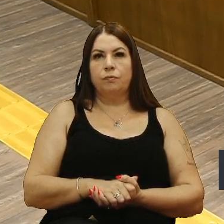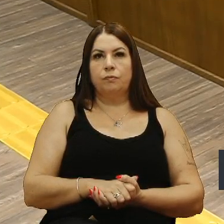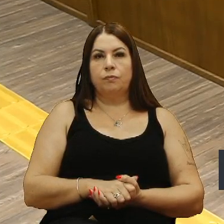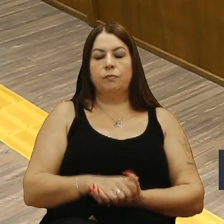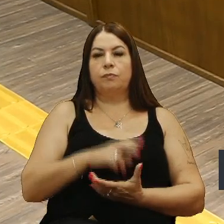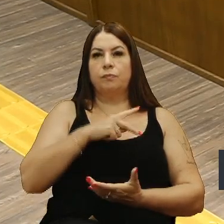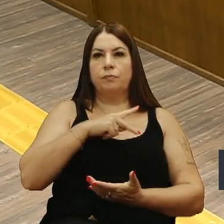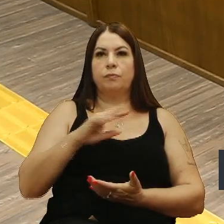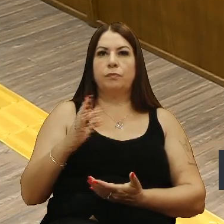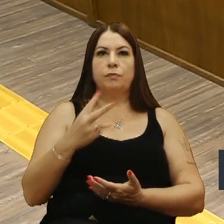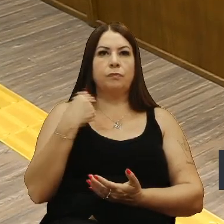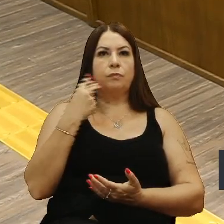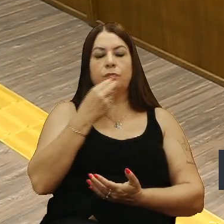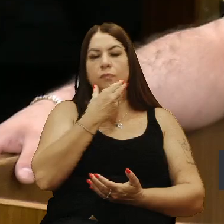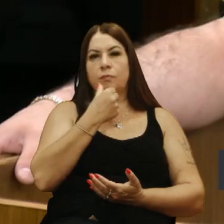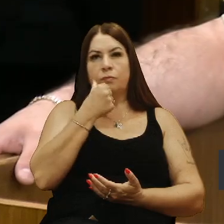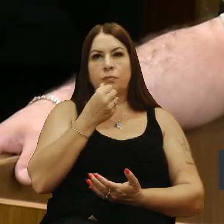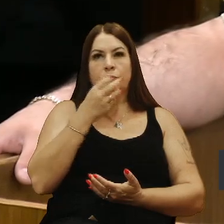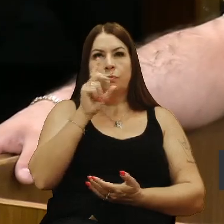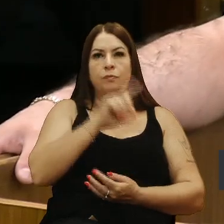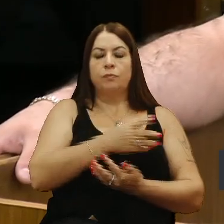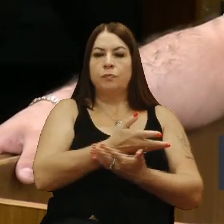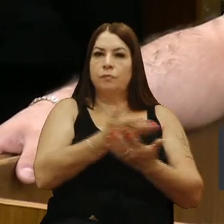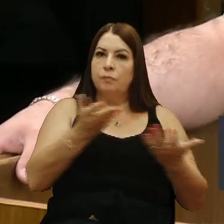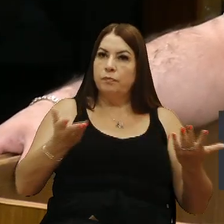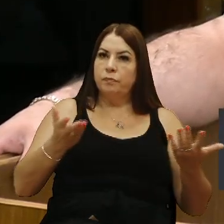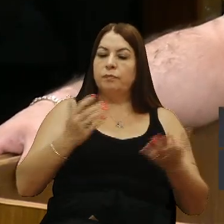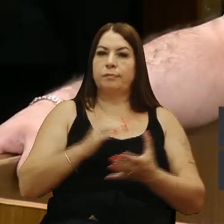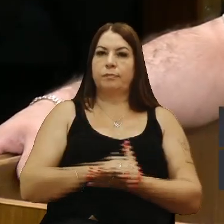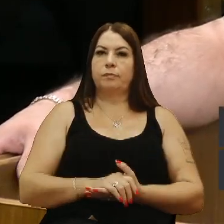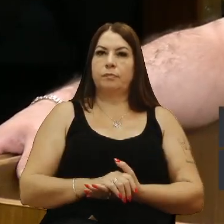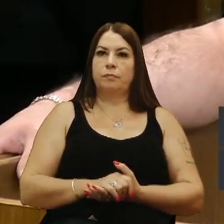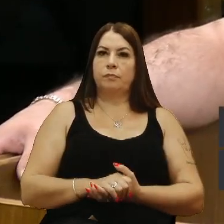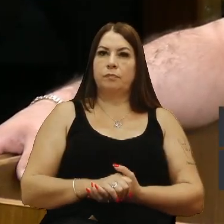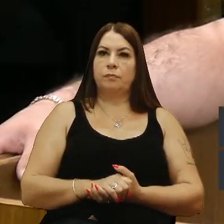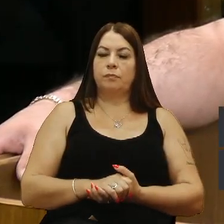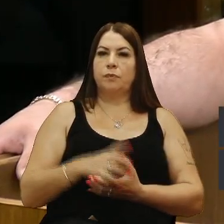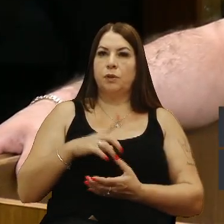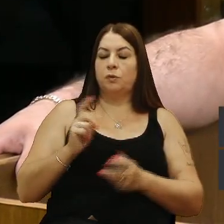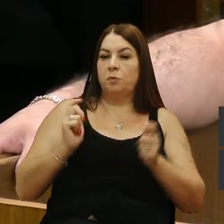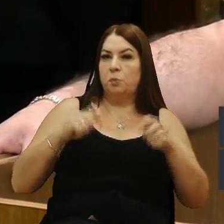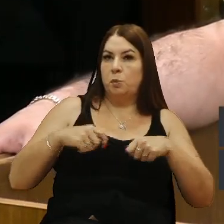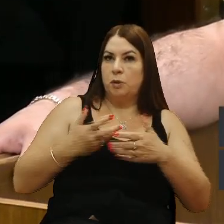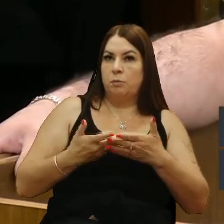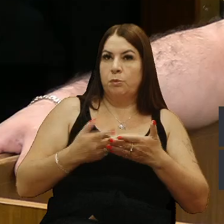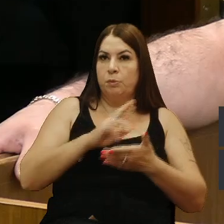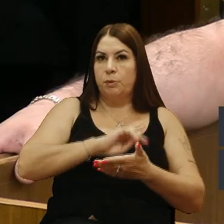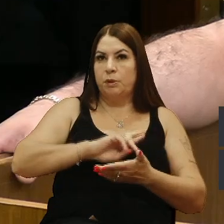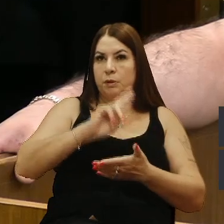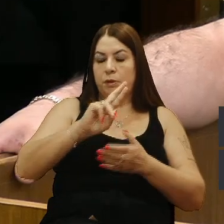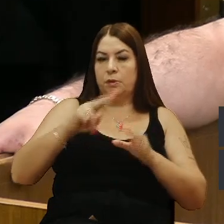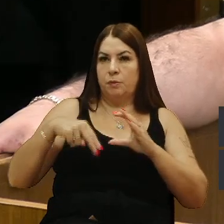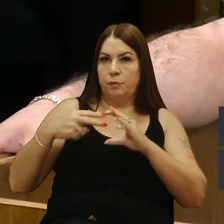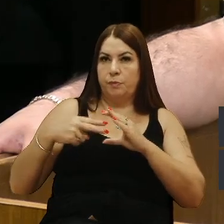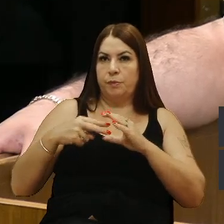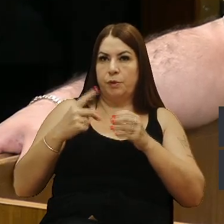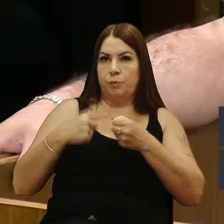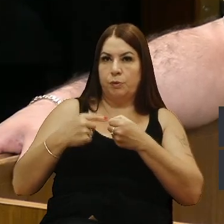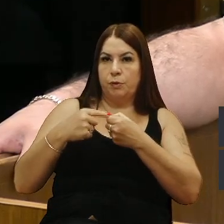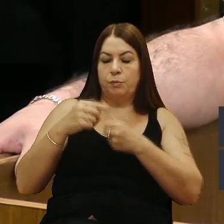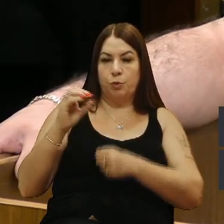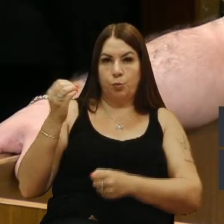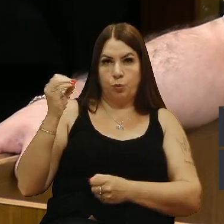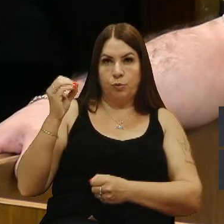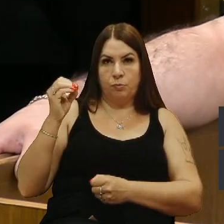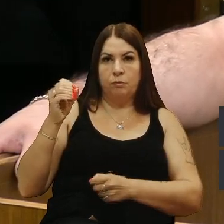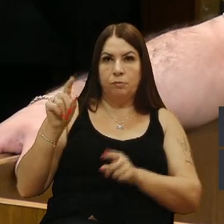Senhor presidente, senhoras e senhores vereadores, bom dia a todos. Ontem eu tive a possibilidade de representar a Câmara de Vereadores no município de Porto